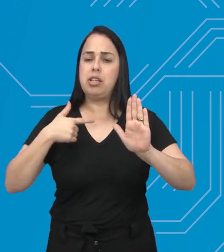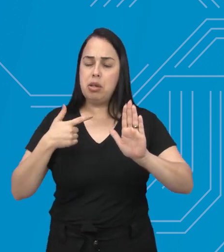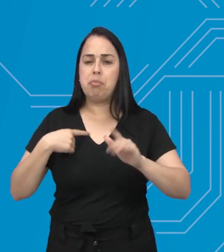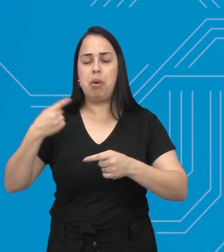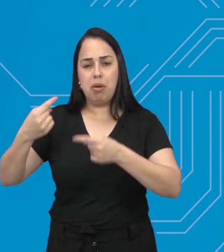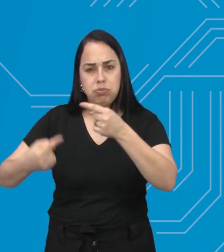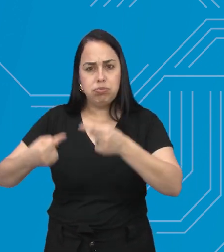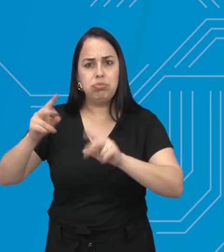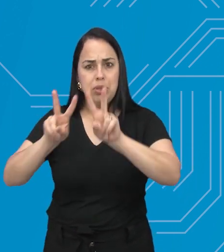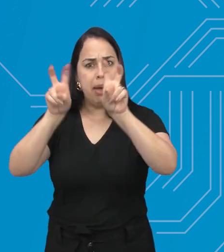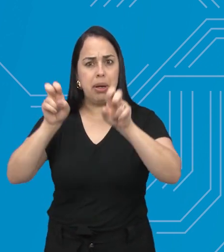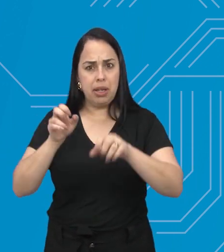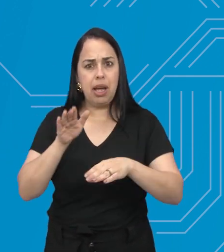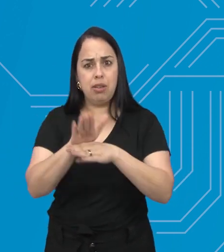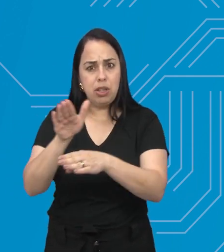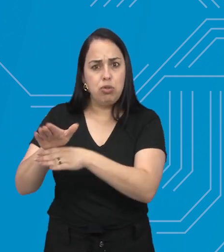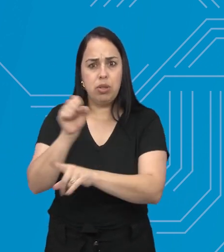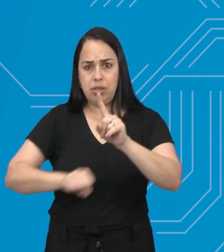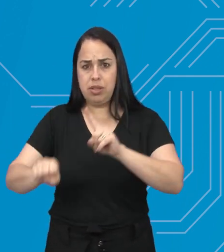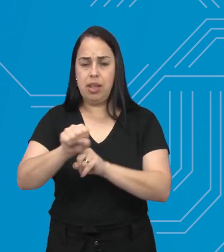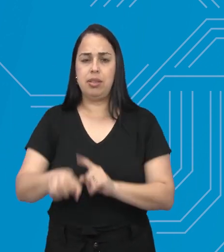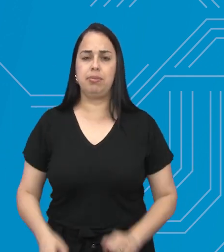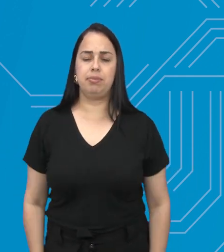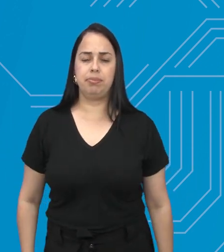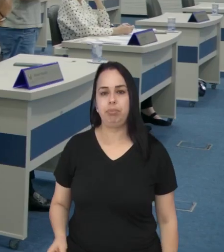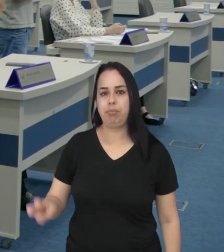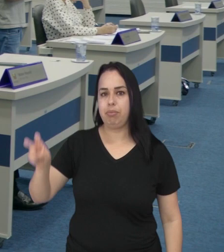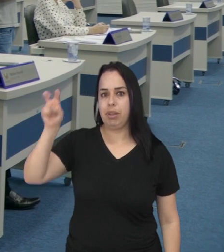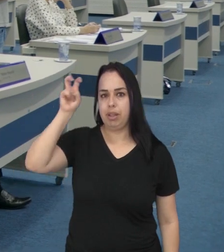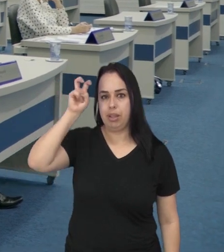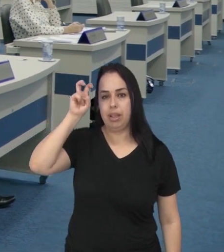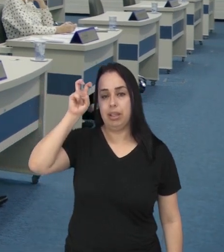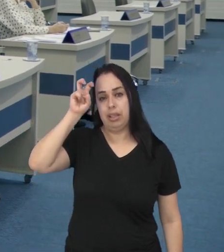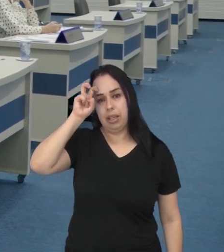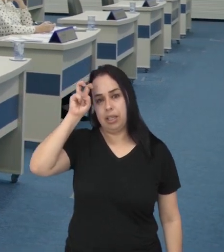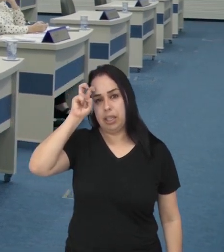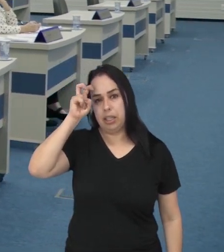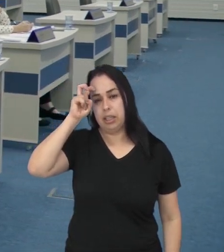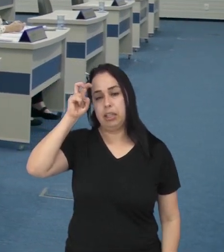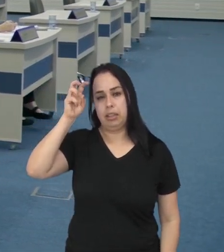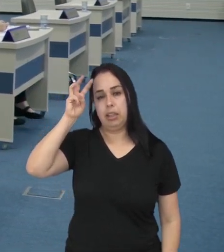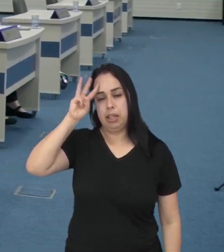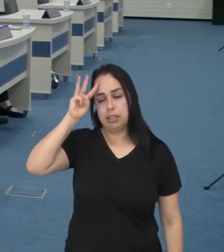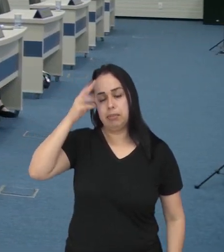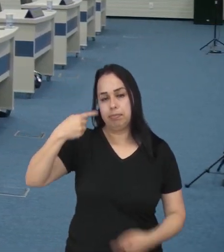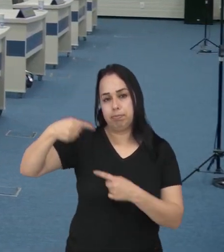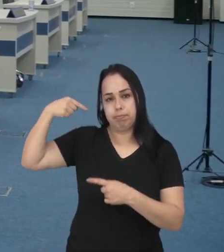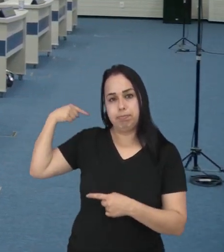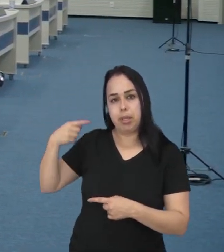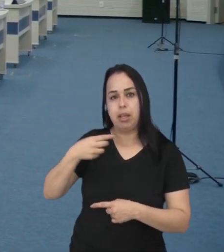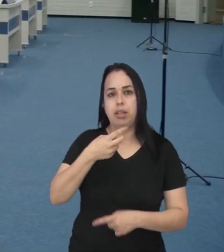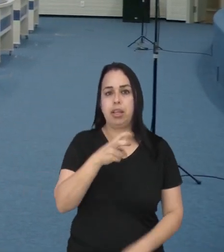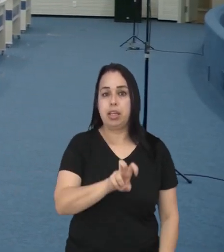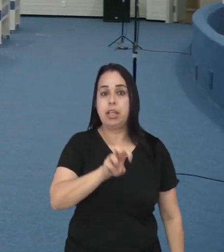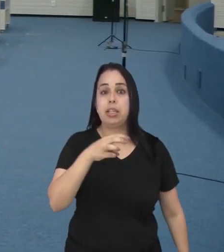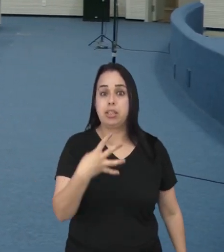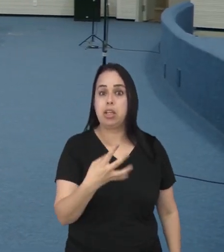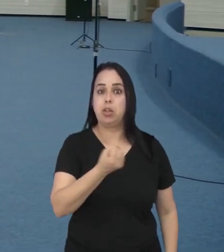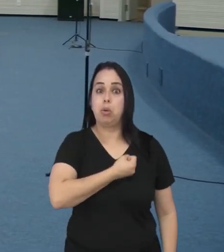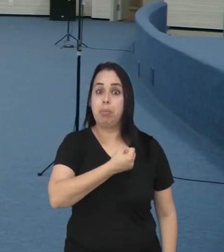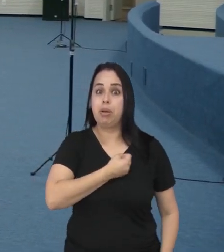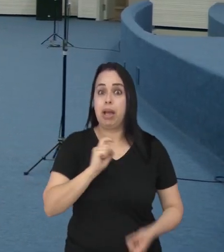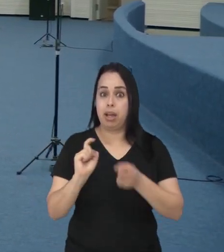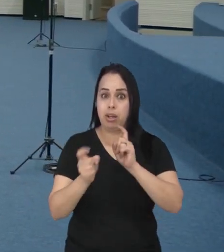debate de assuntos de interesse público em plenário. Confira. Na 54ª sessão, os vereadores aprovaram uma série